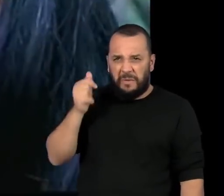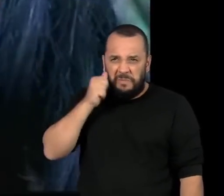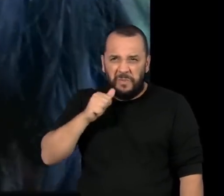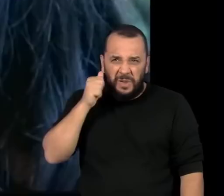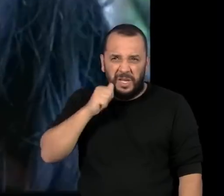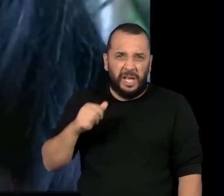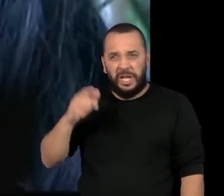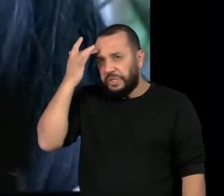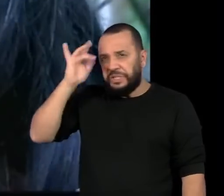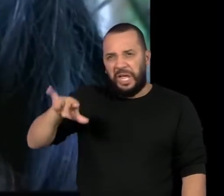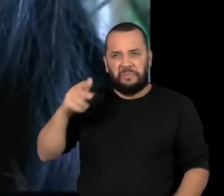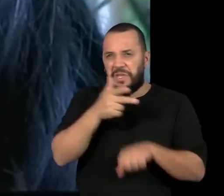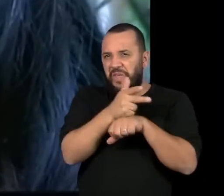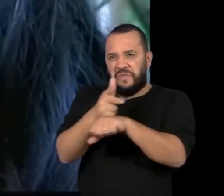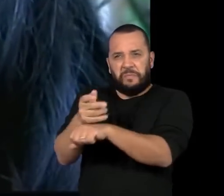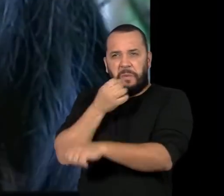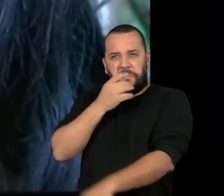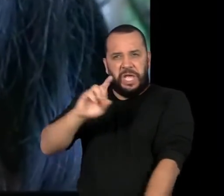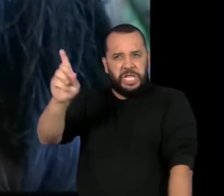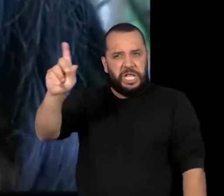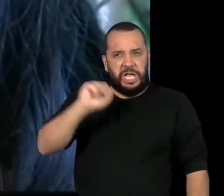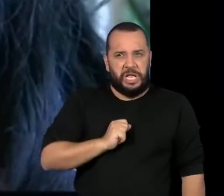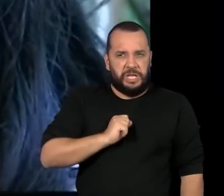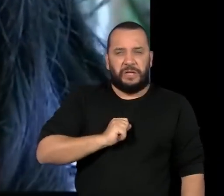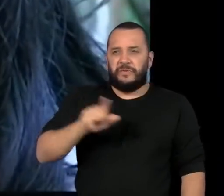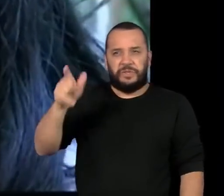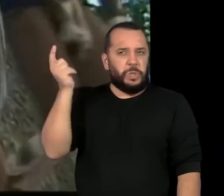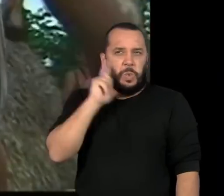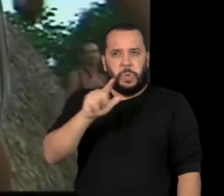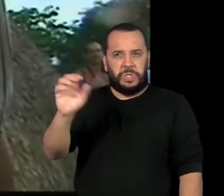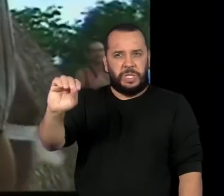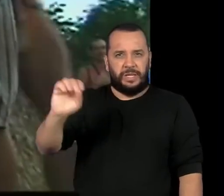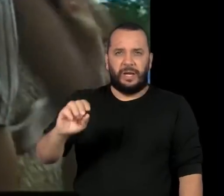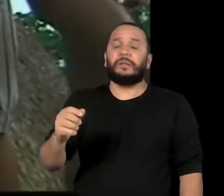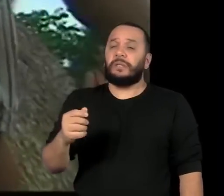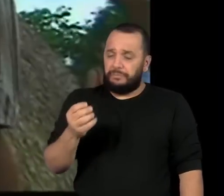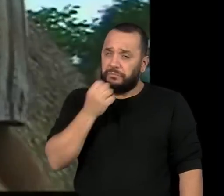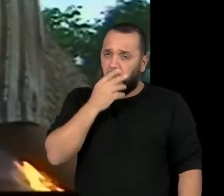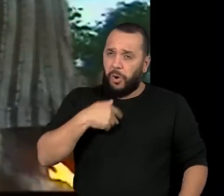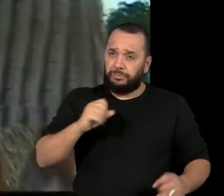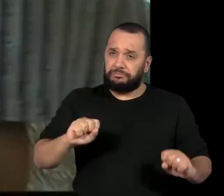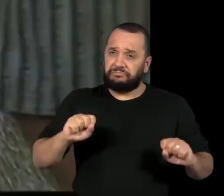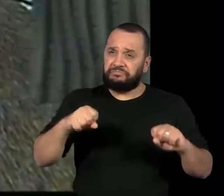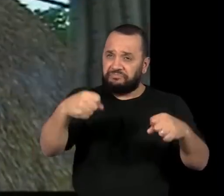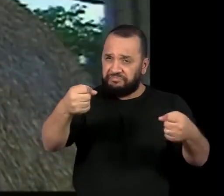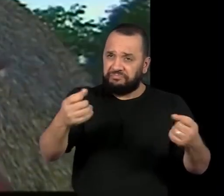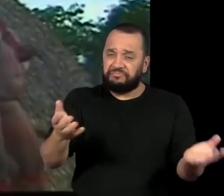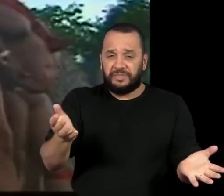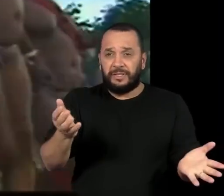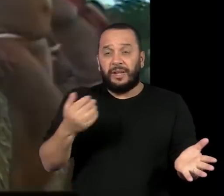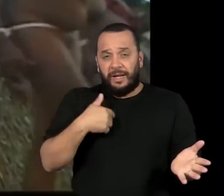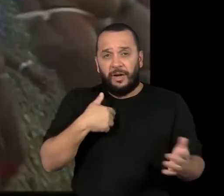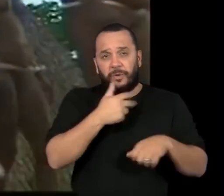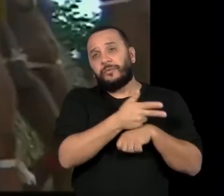eu não sabia filmar bem. Não ia conseguir. Que não ia conseguir. Falei, tudo bem. Aí filmava só de longe. Assim surgiu a ideia